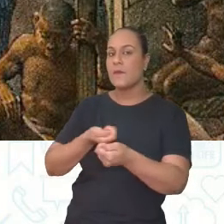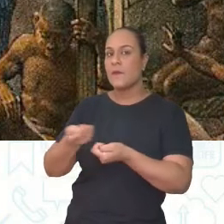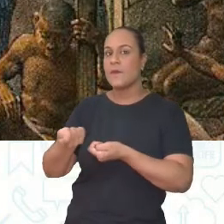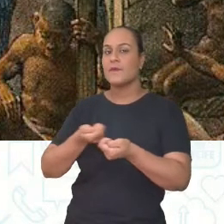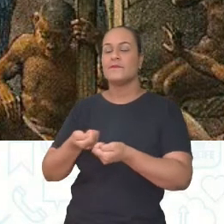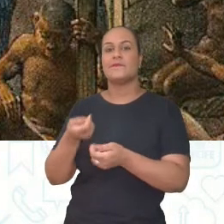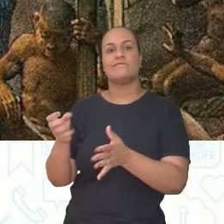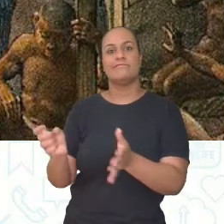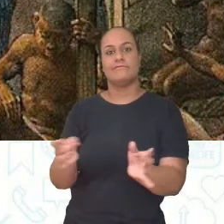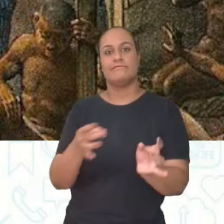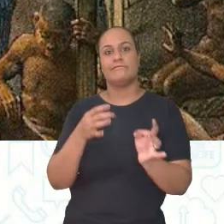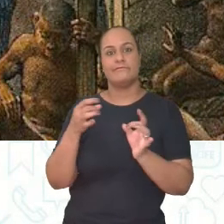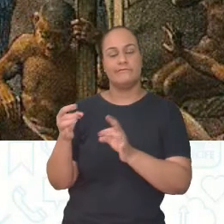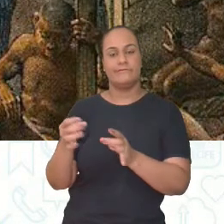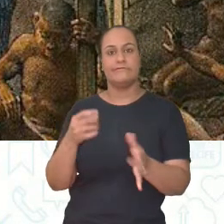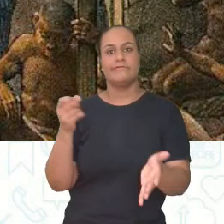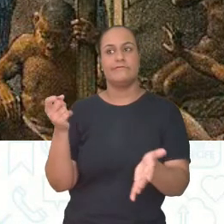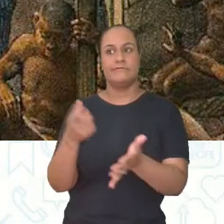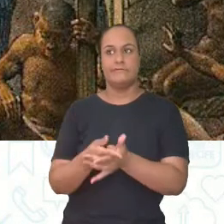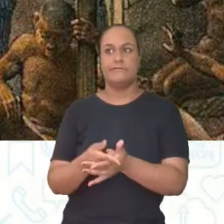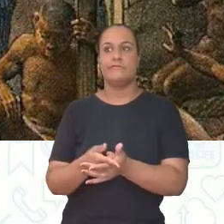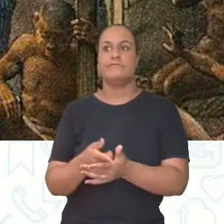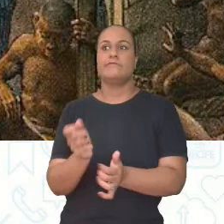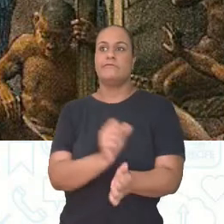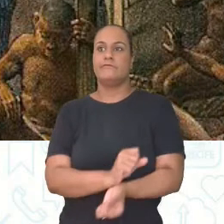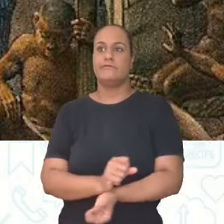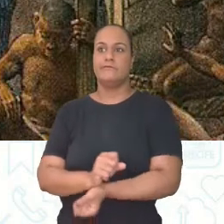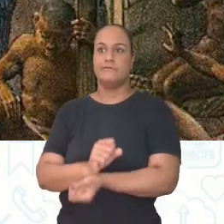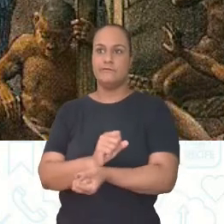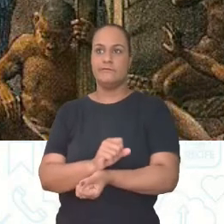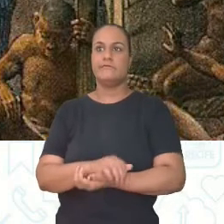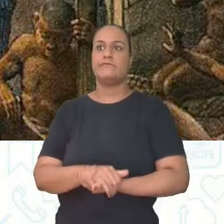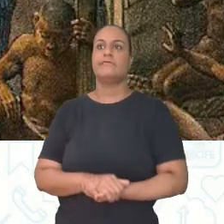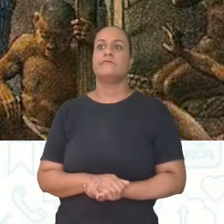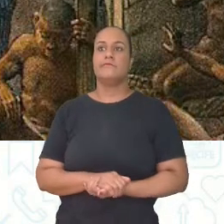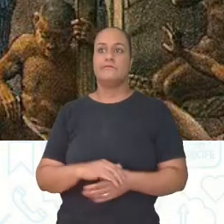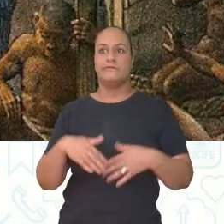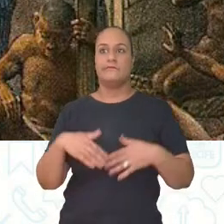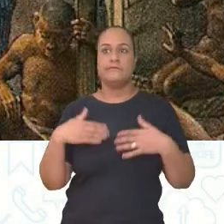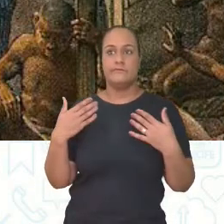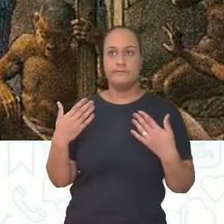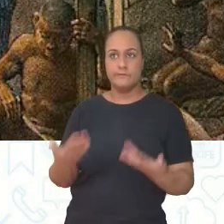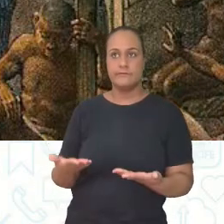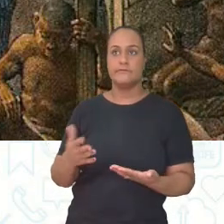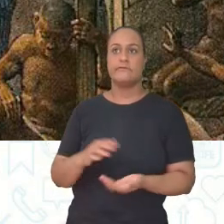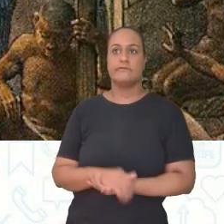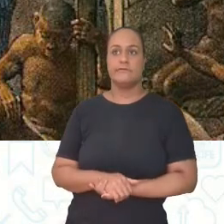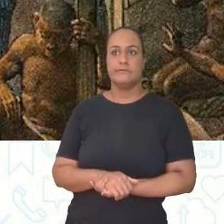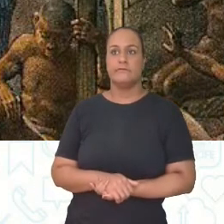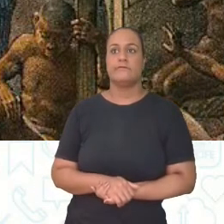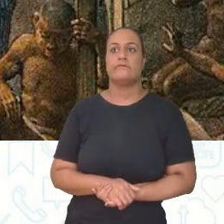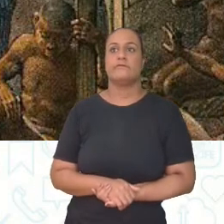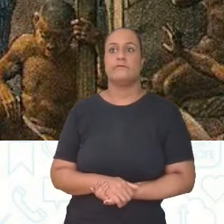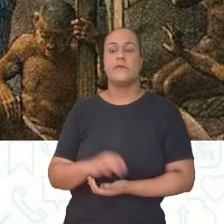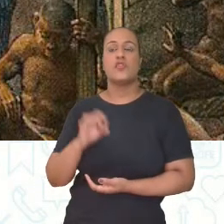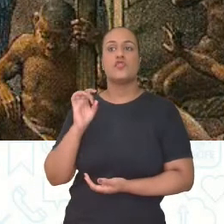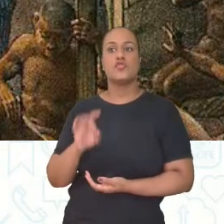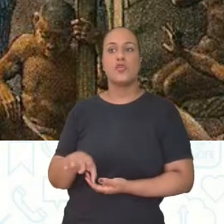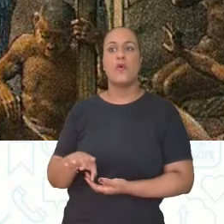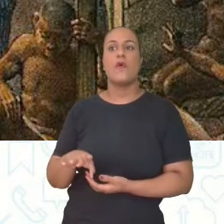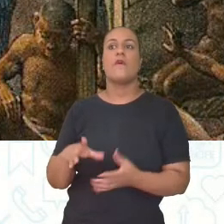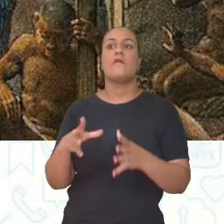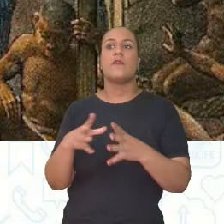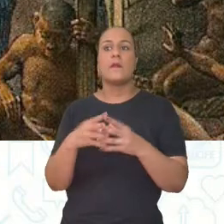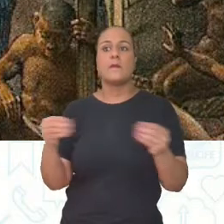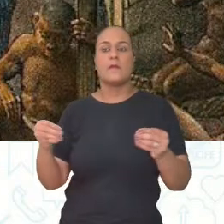da África. Então, olha aí, assim sendo, mesmo com toda a pressão da Grã-Bretanha, ele foi só abolido por Dom